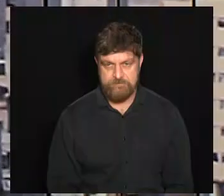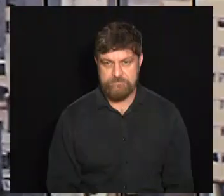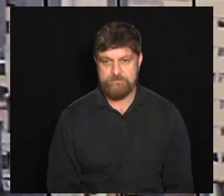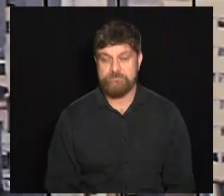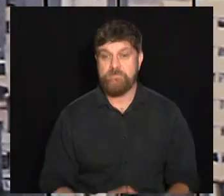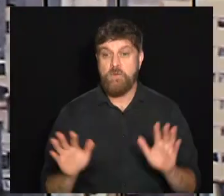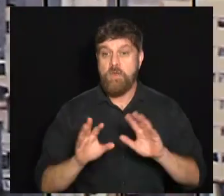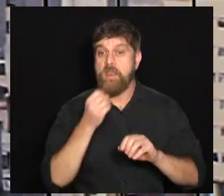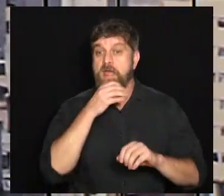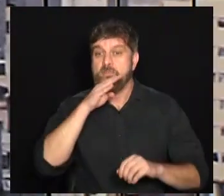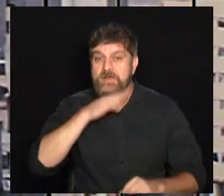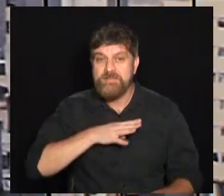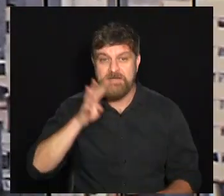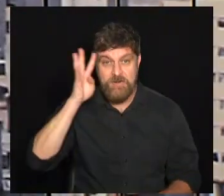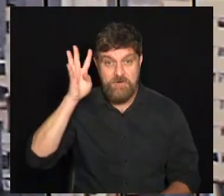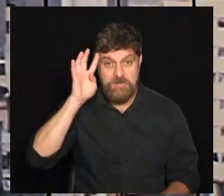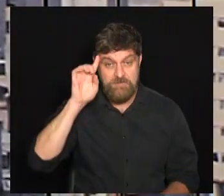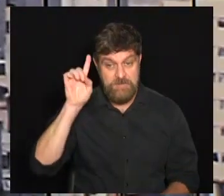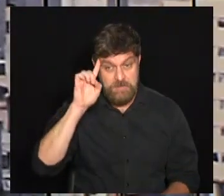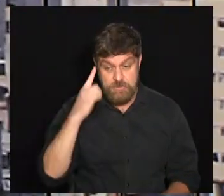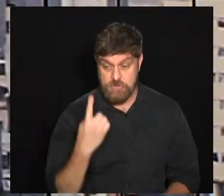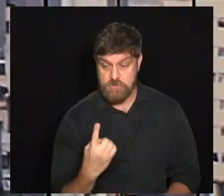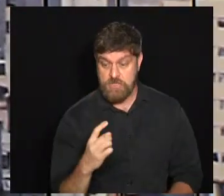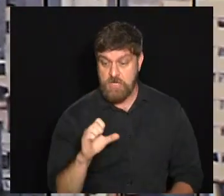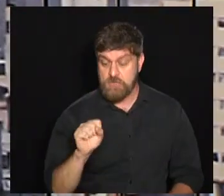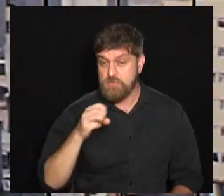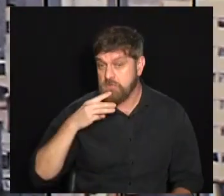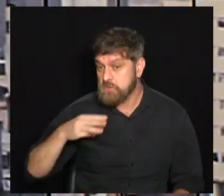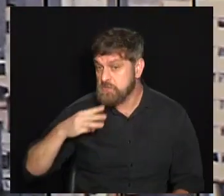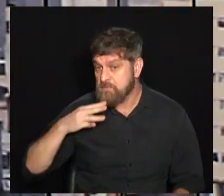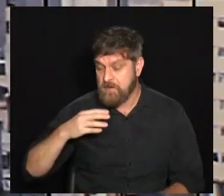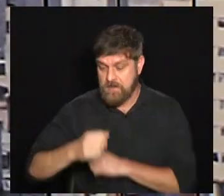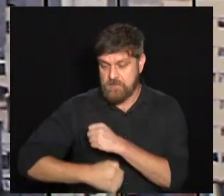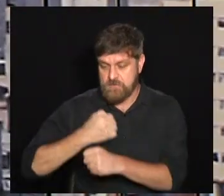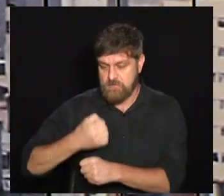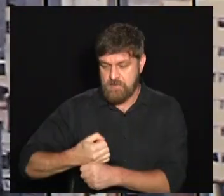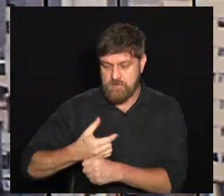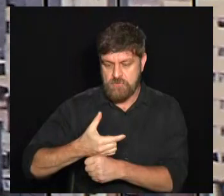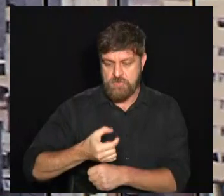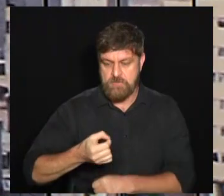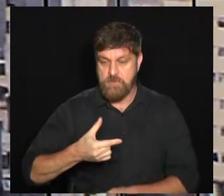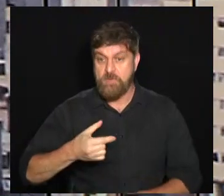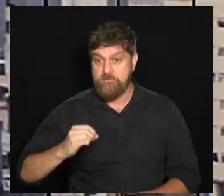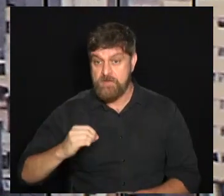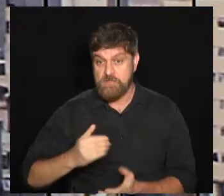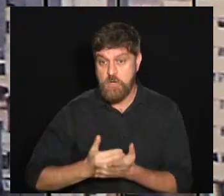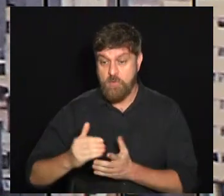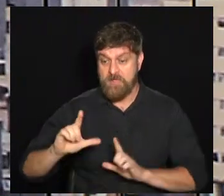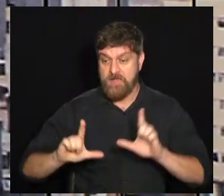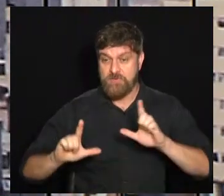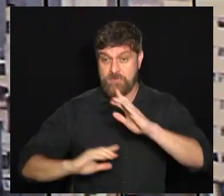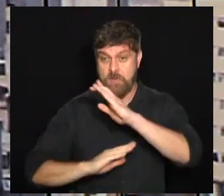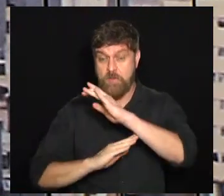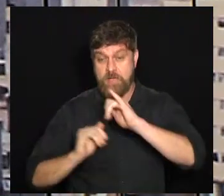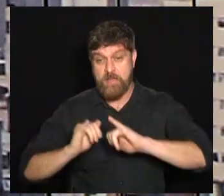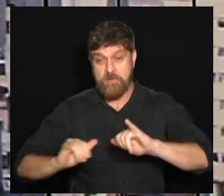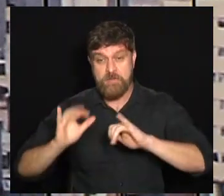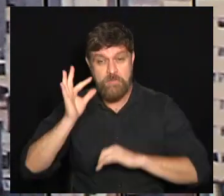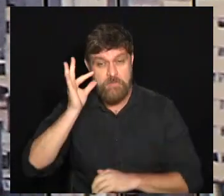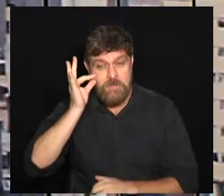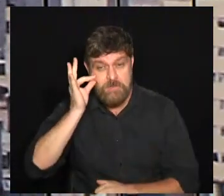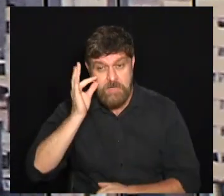Olá, boa tarde. Quarta-feira, dia 18 de março de 2020. Está no ar o Jornal Câmara Notícia, ao